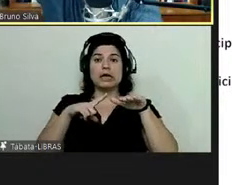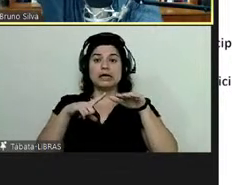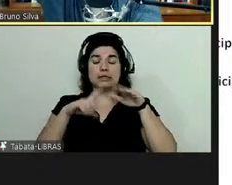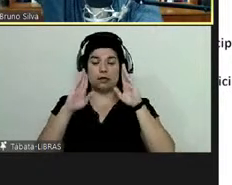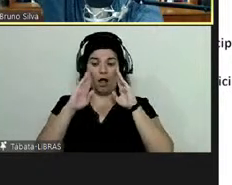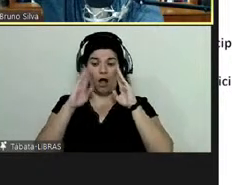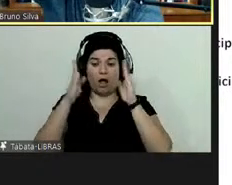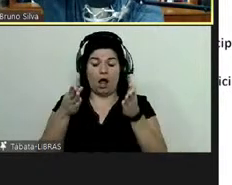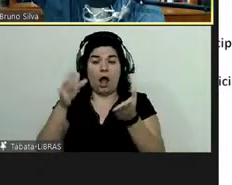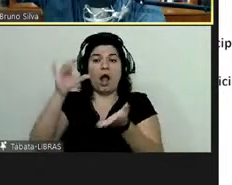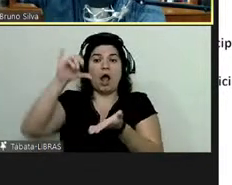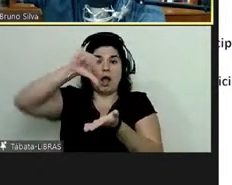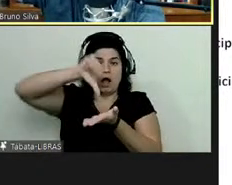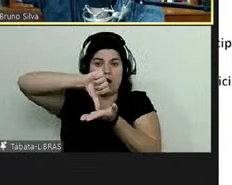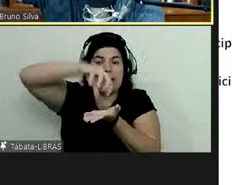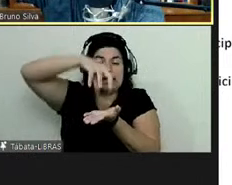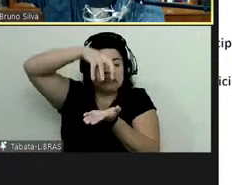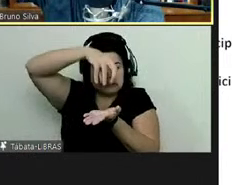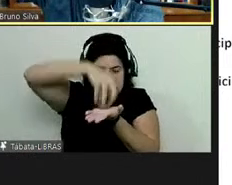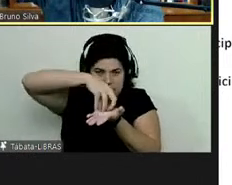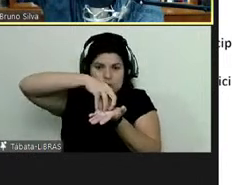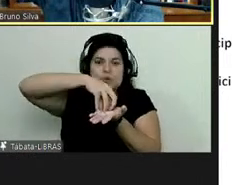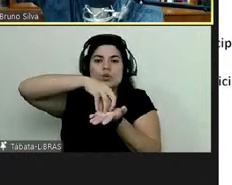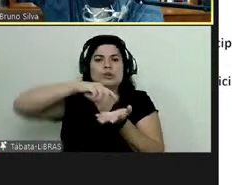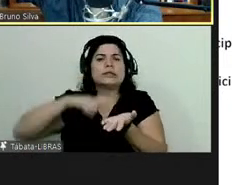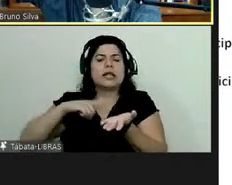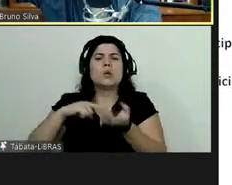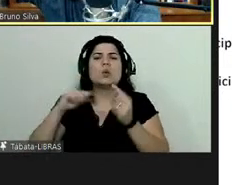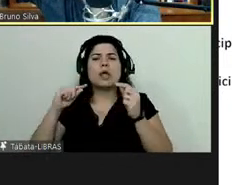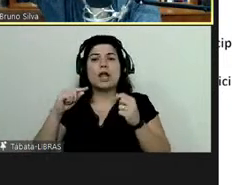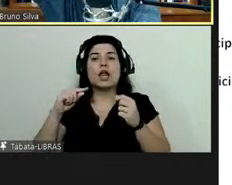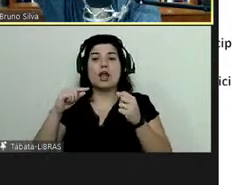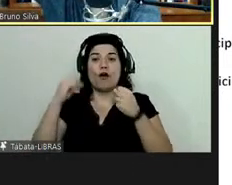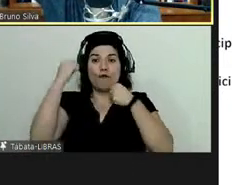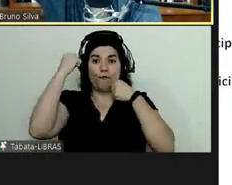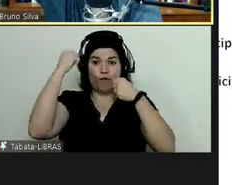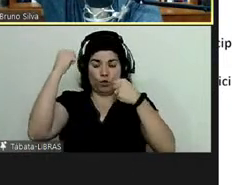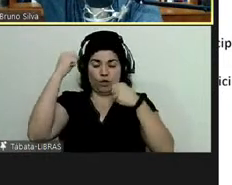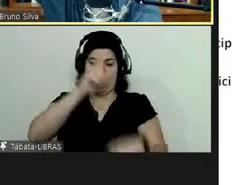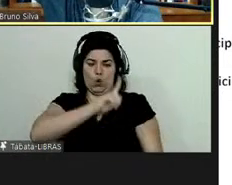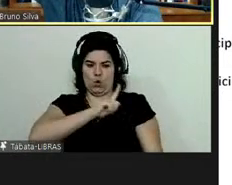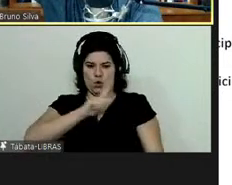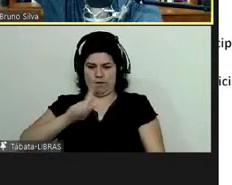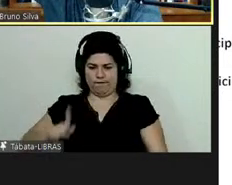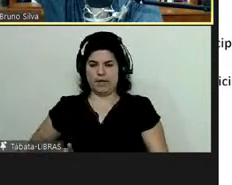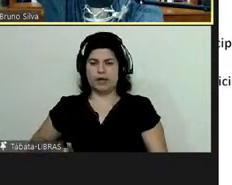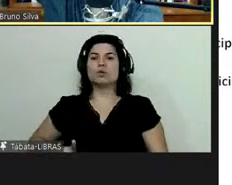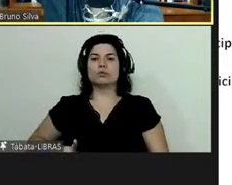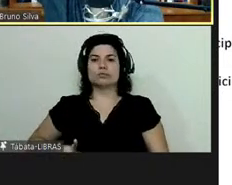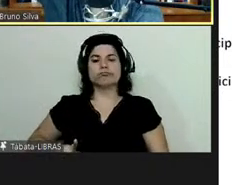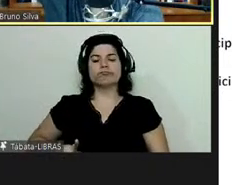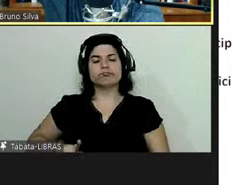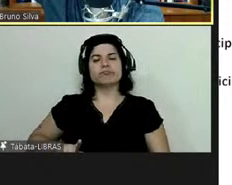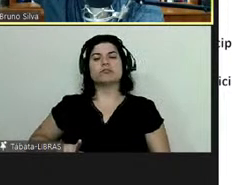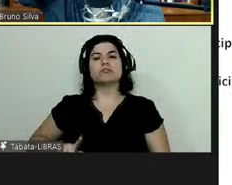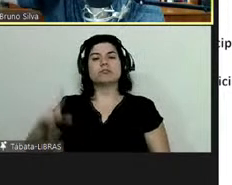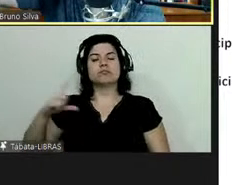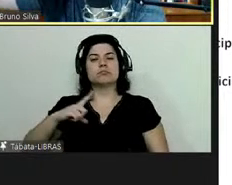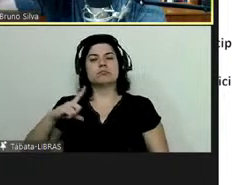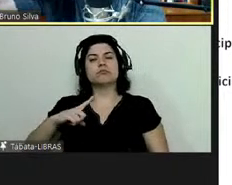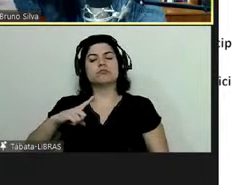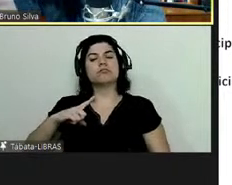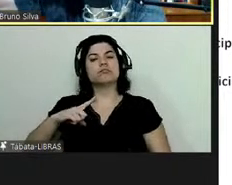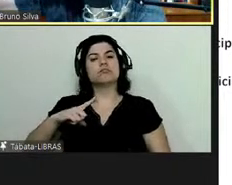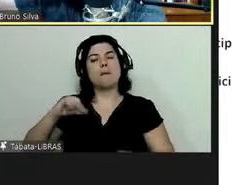centralizador ou seja a dotar de maior força o governo Nacional Vamos pensar assim hora esse